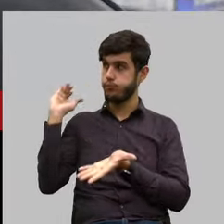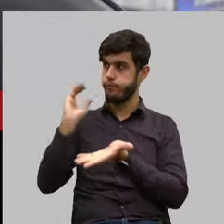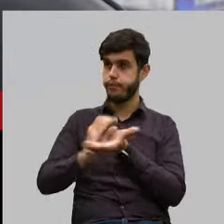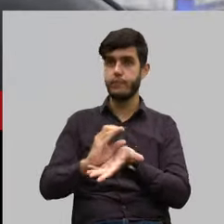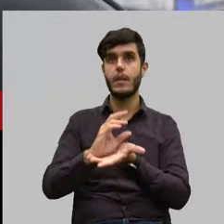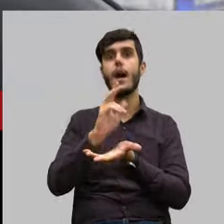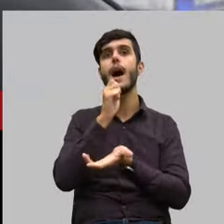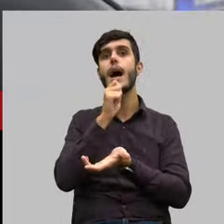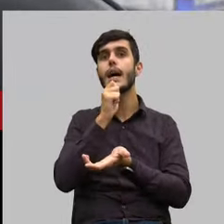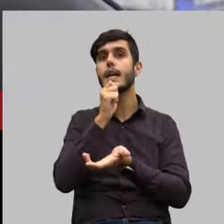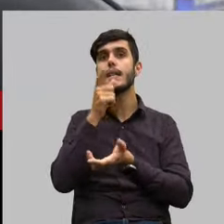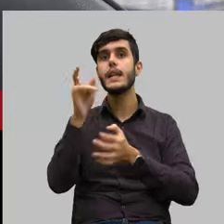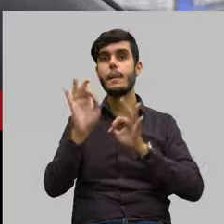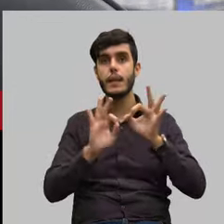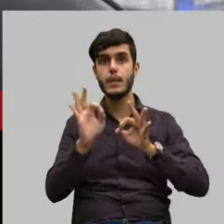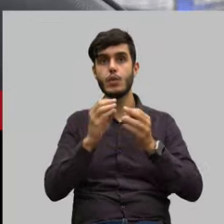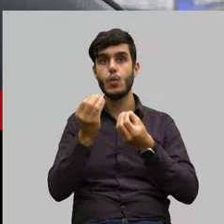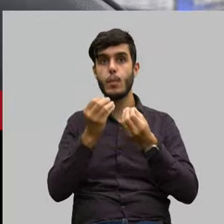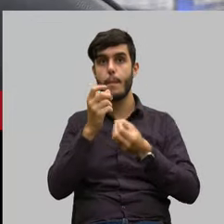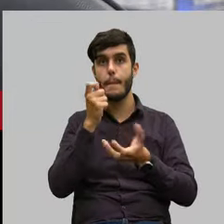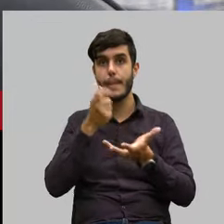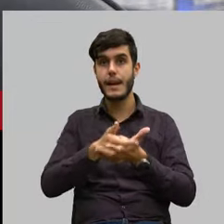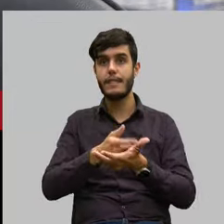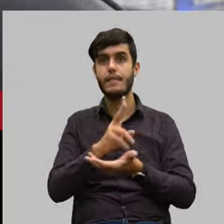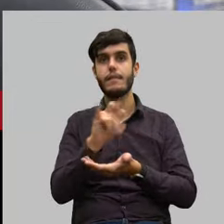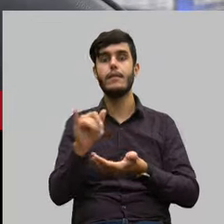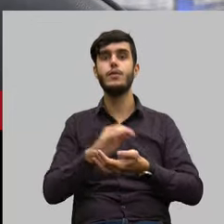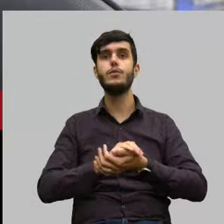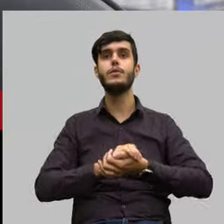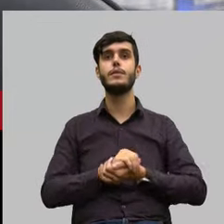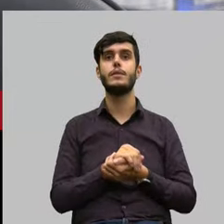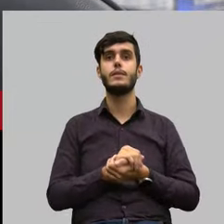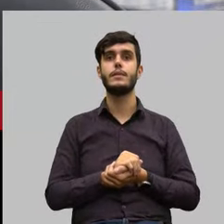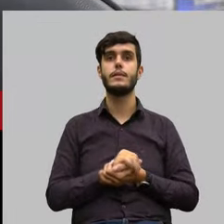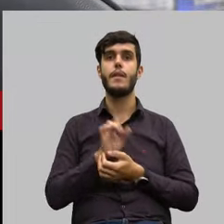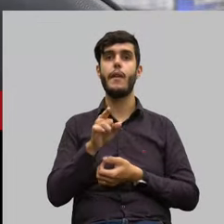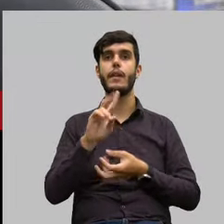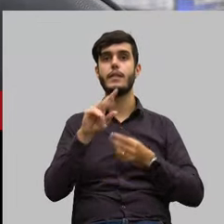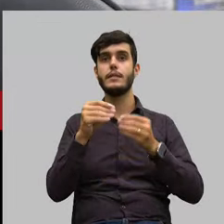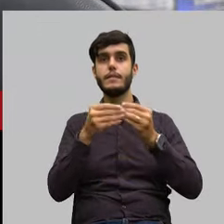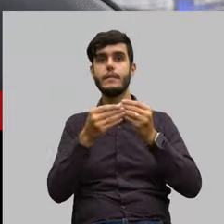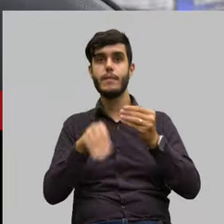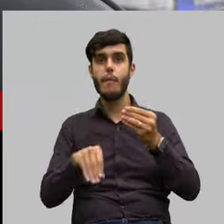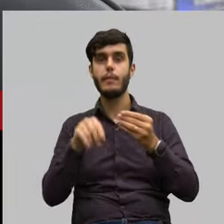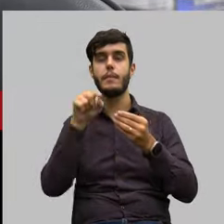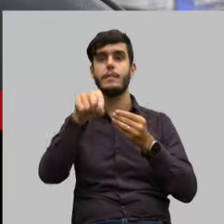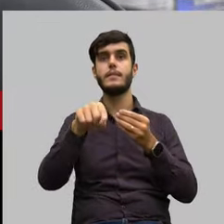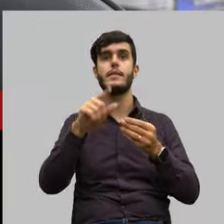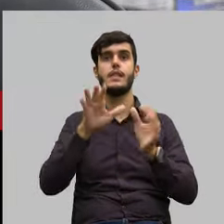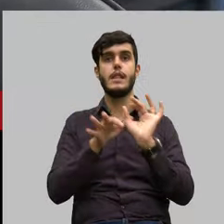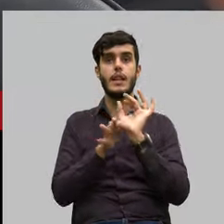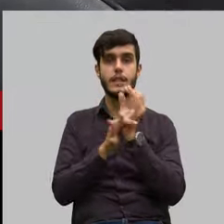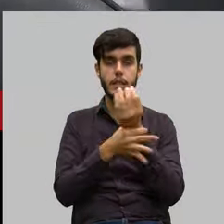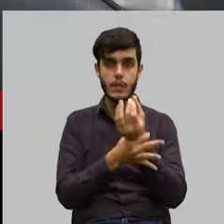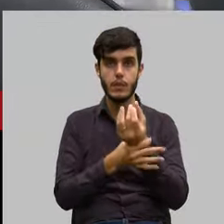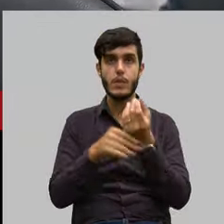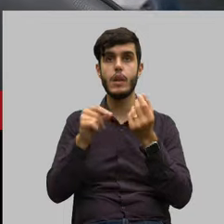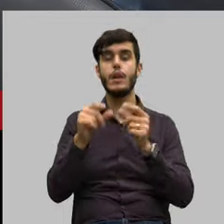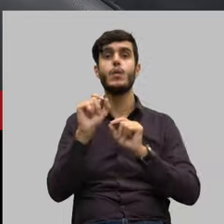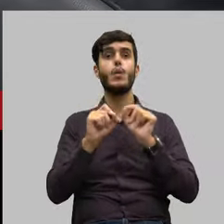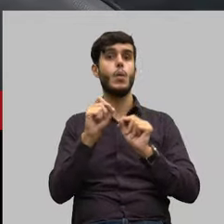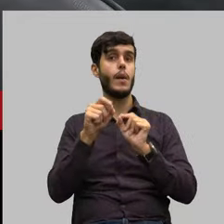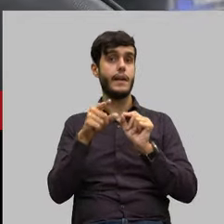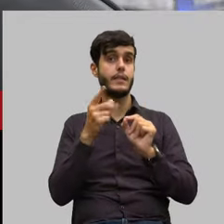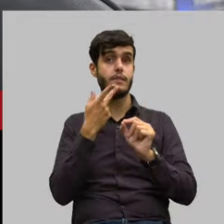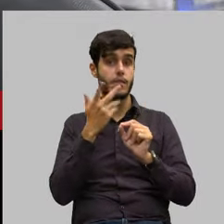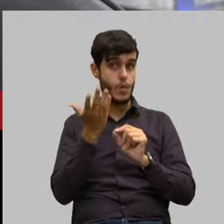feito eh sobre o déficit das forças de segurança é importante ressaltar eh o que já foi dito